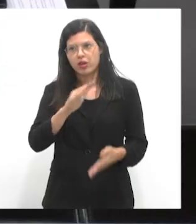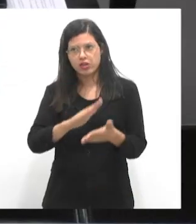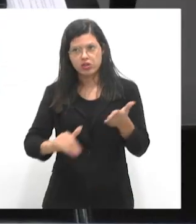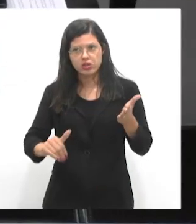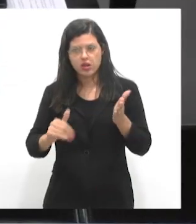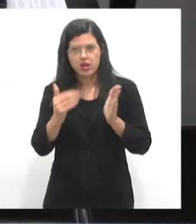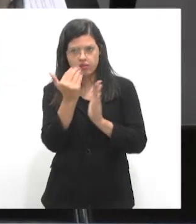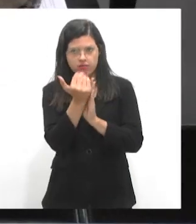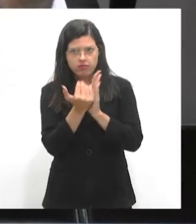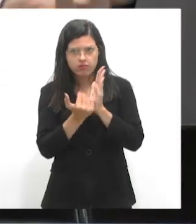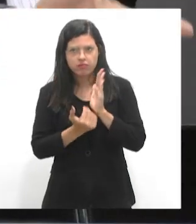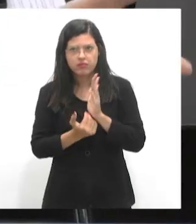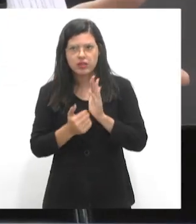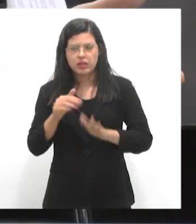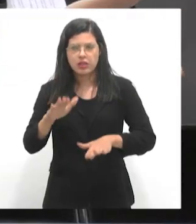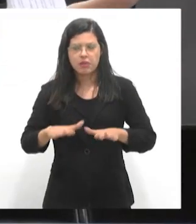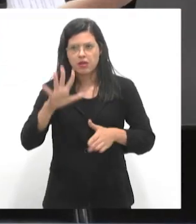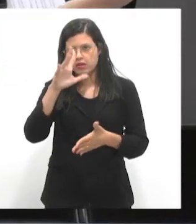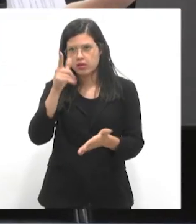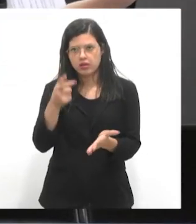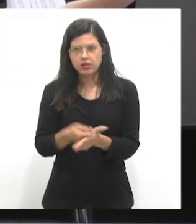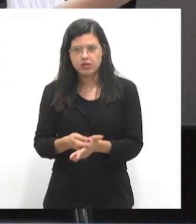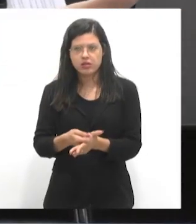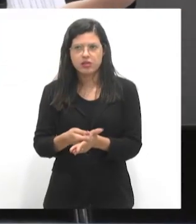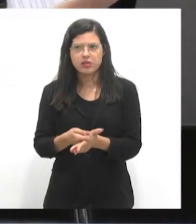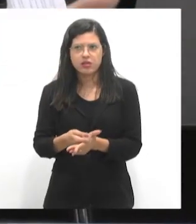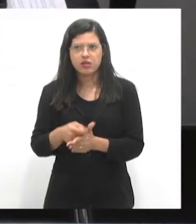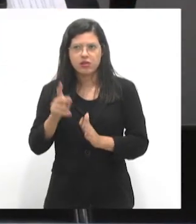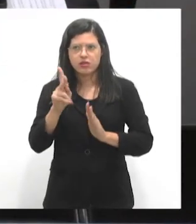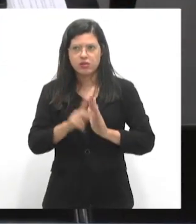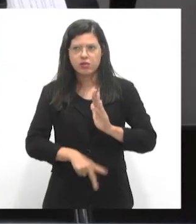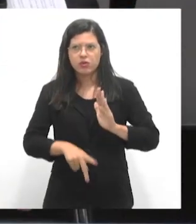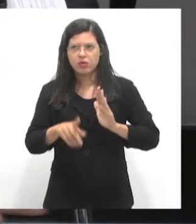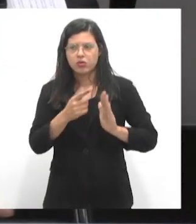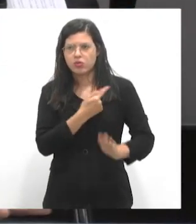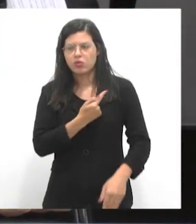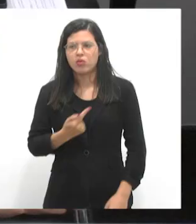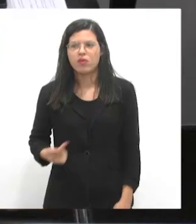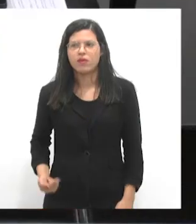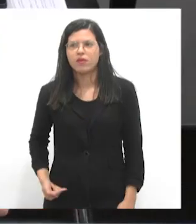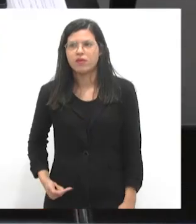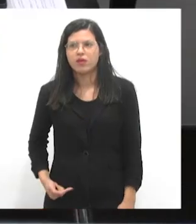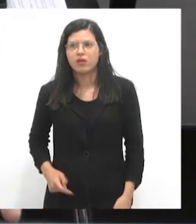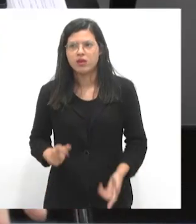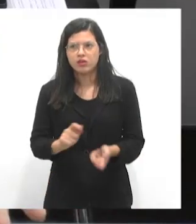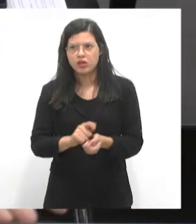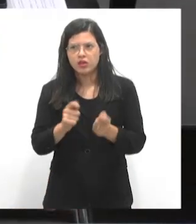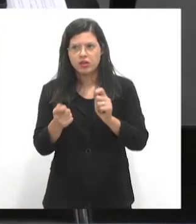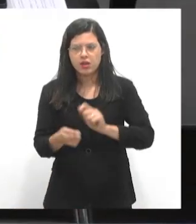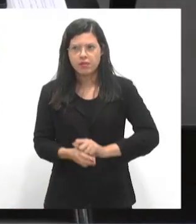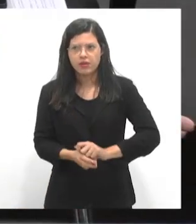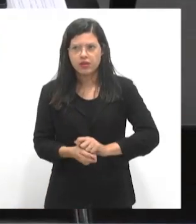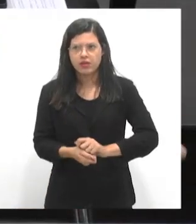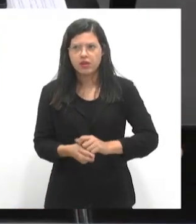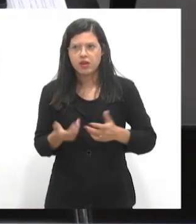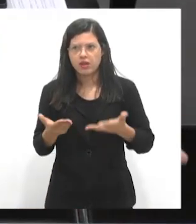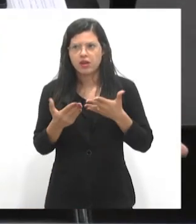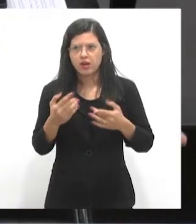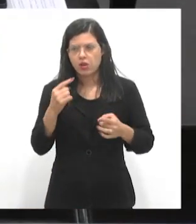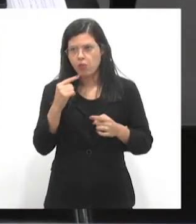pauta e, dependendo da decisão nesse projeto do governo, a gente adaptar, porque ele tá querendo